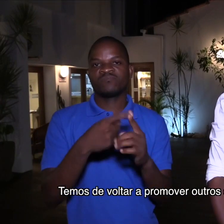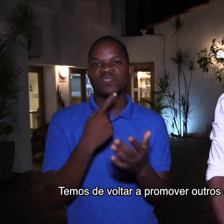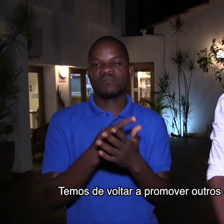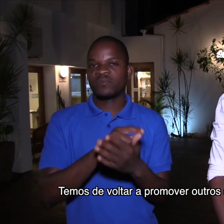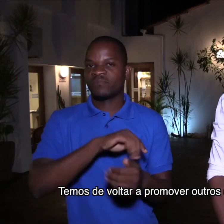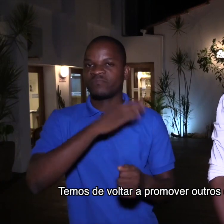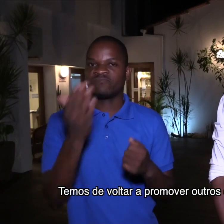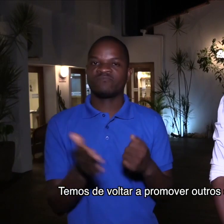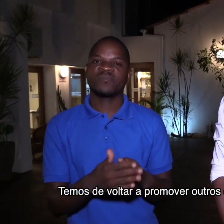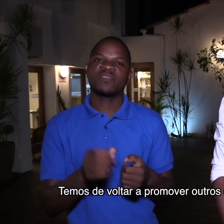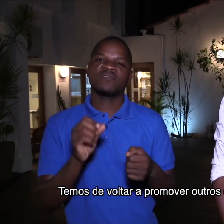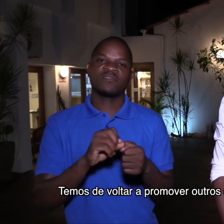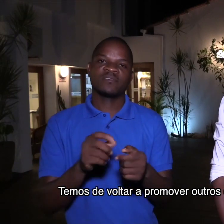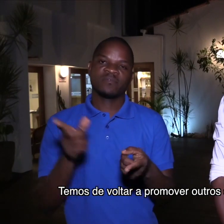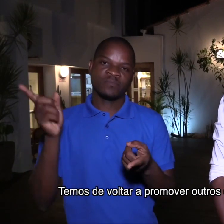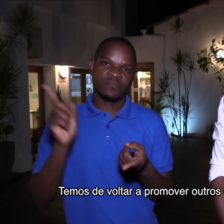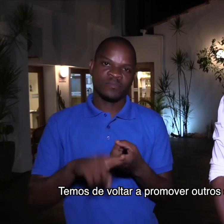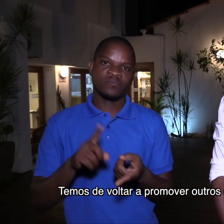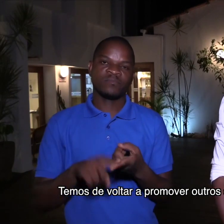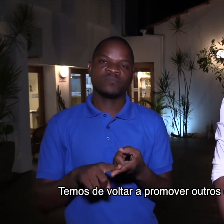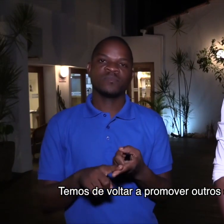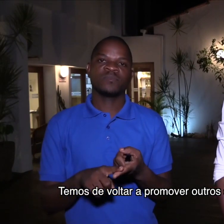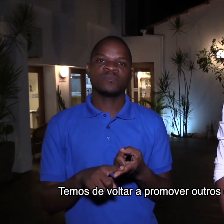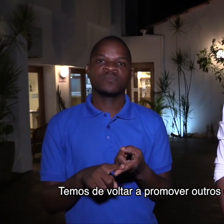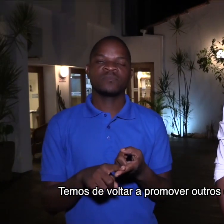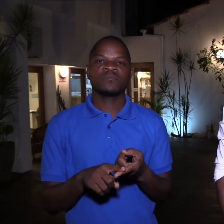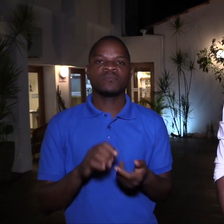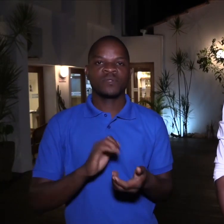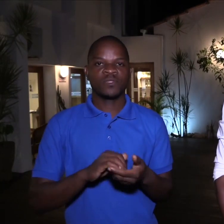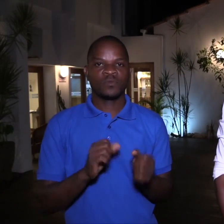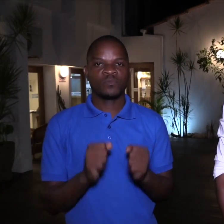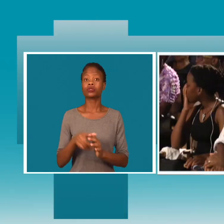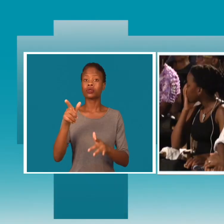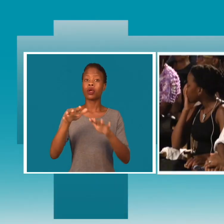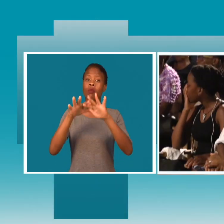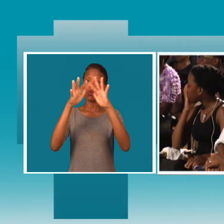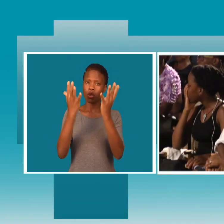fazer, a promover outros debates desta natureza.